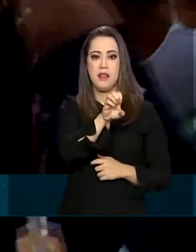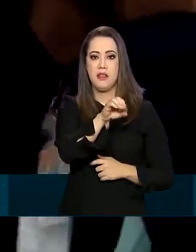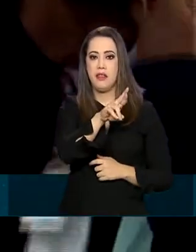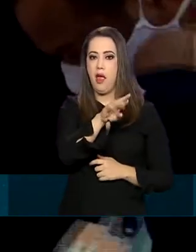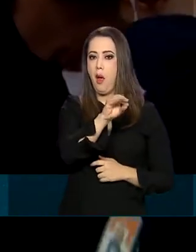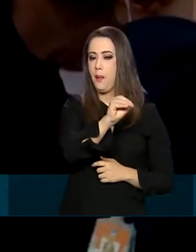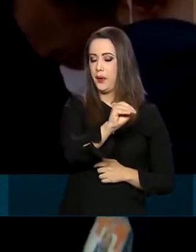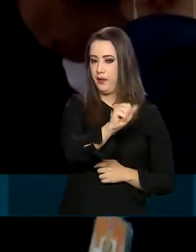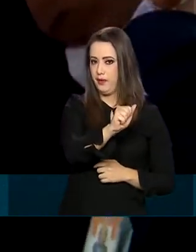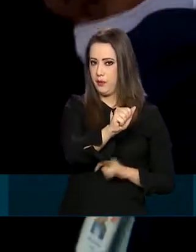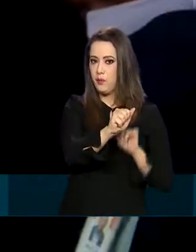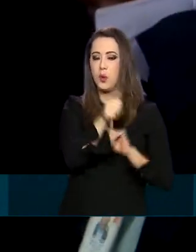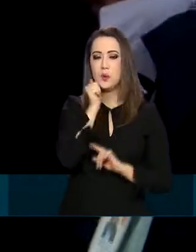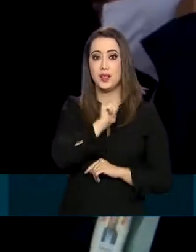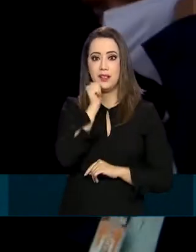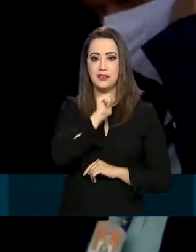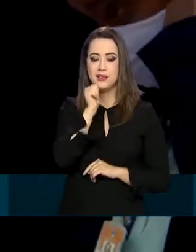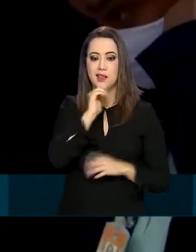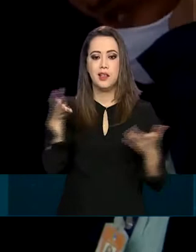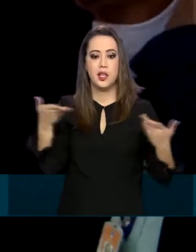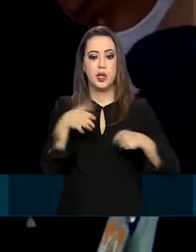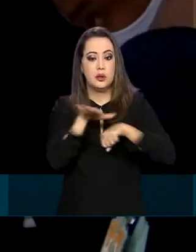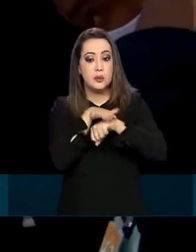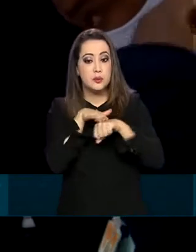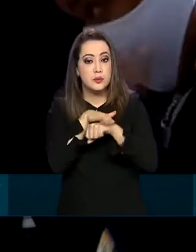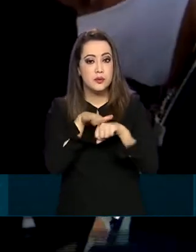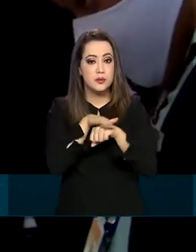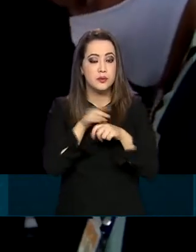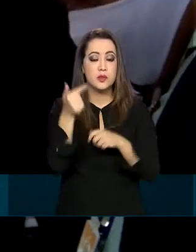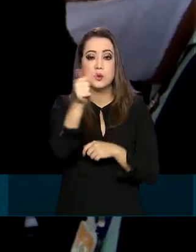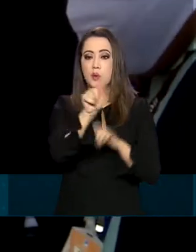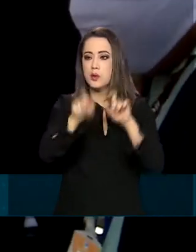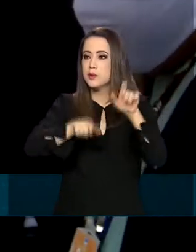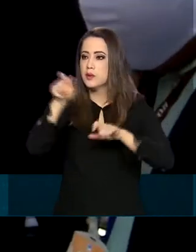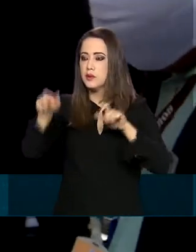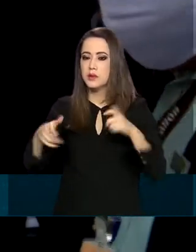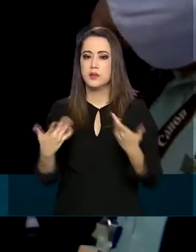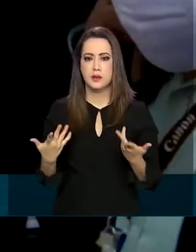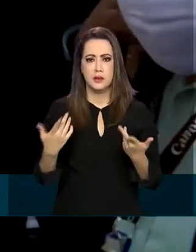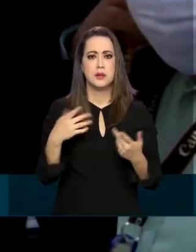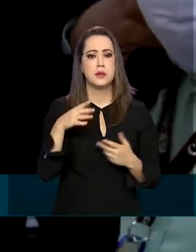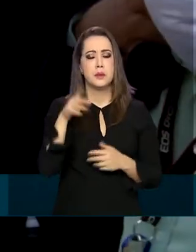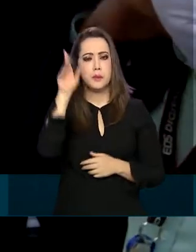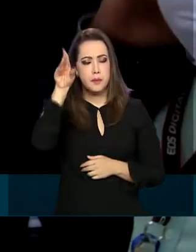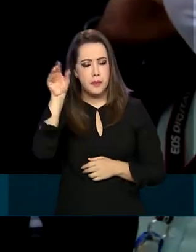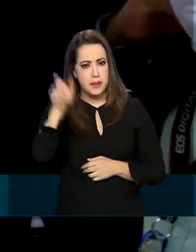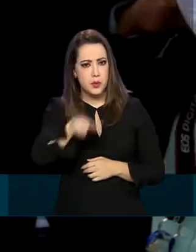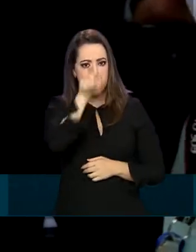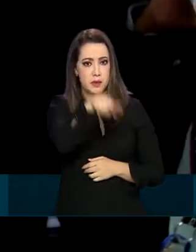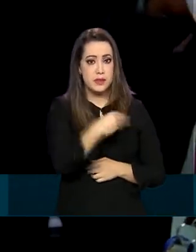de Lacerda. E agora ele conversa, então, com outros futuros moradores